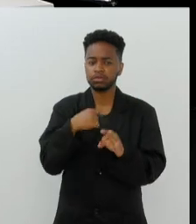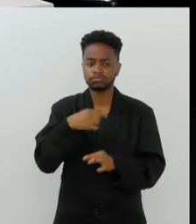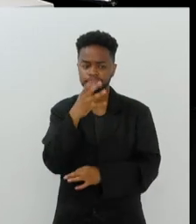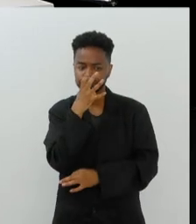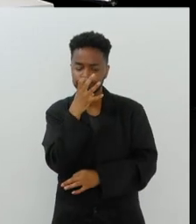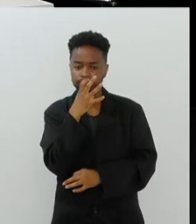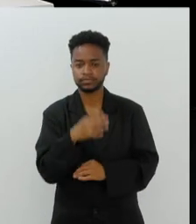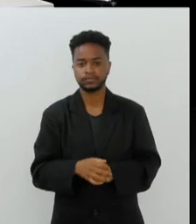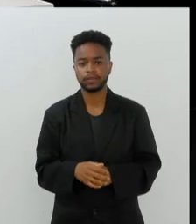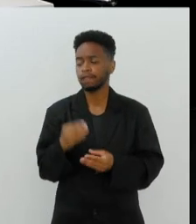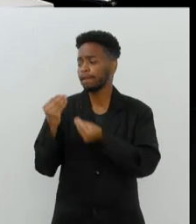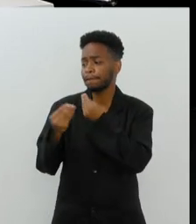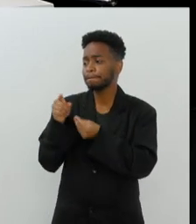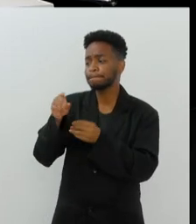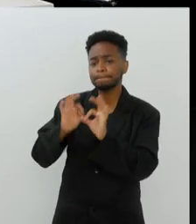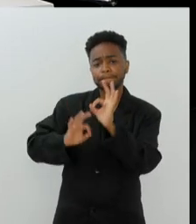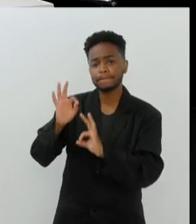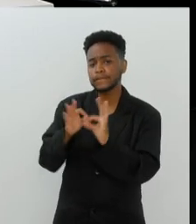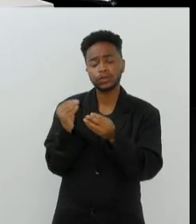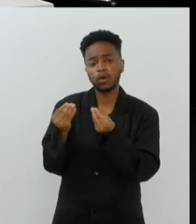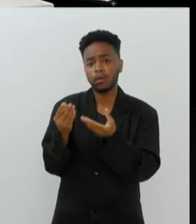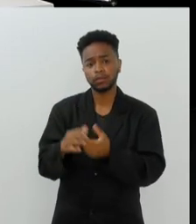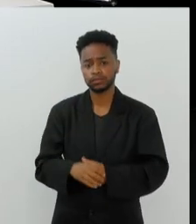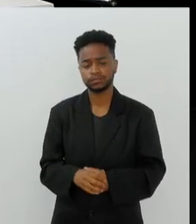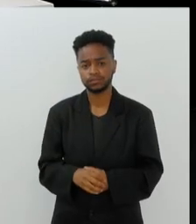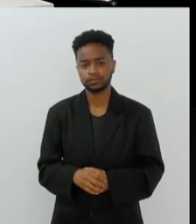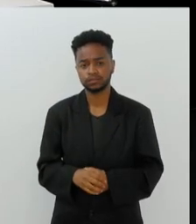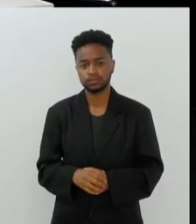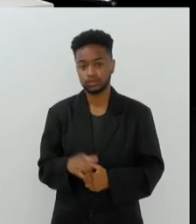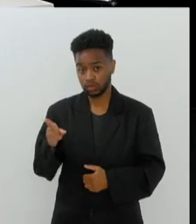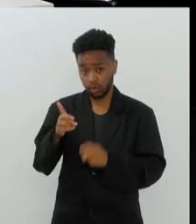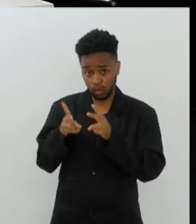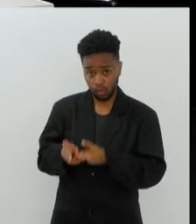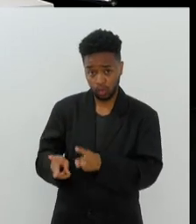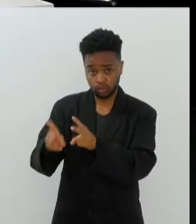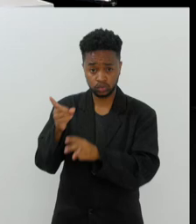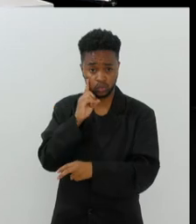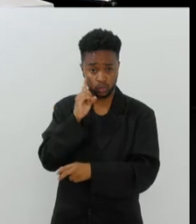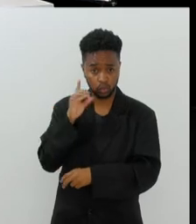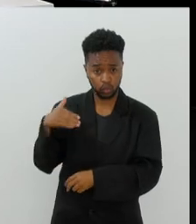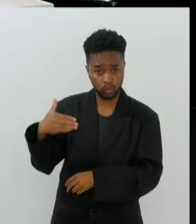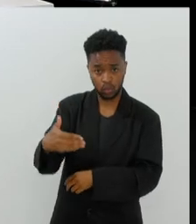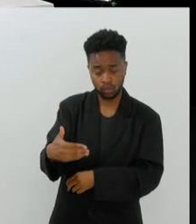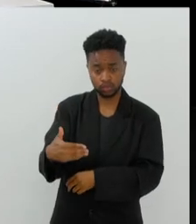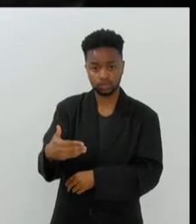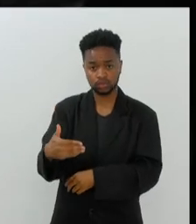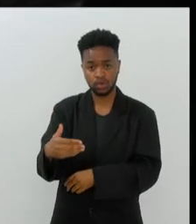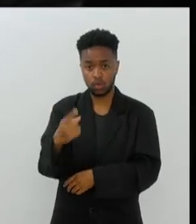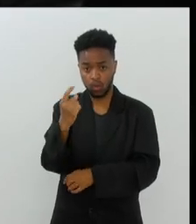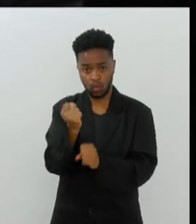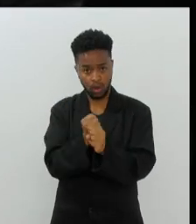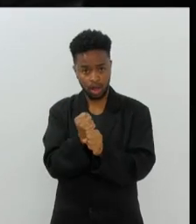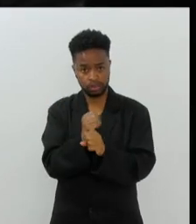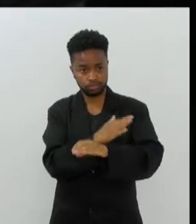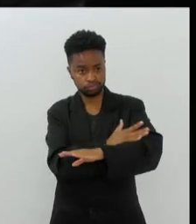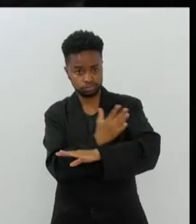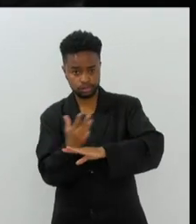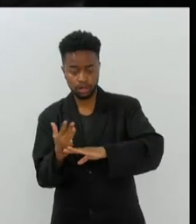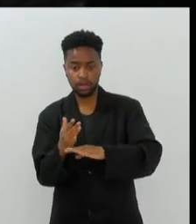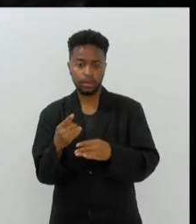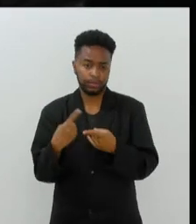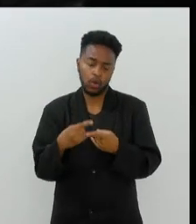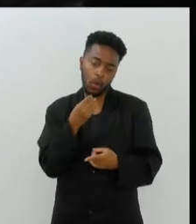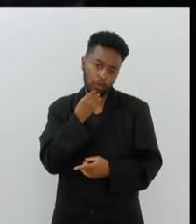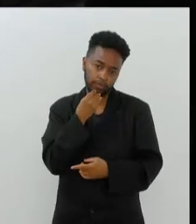apaixonada, assim, mesmo. André, o seu preparo? Como é o seu preparo? Você mantém a sua rotina durante o ano